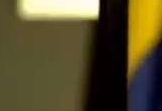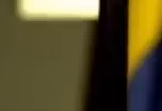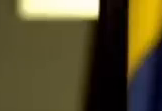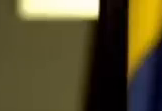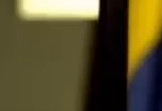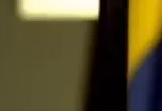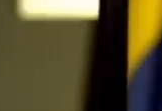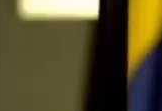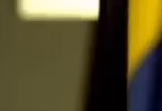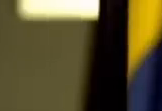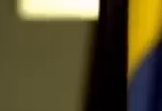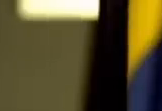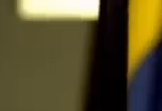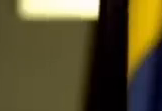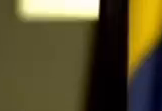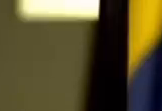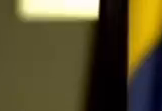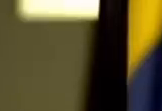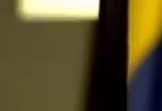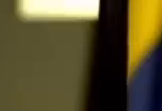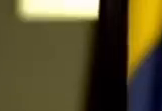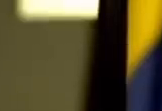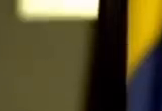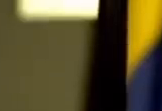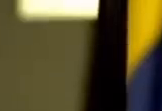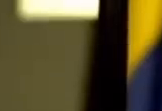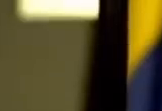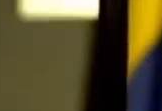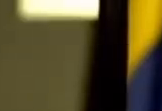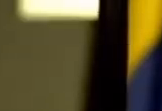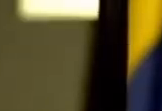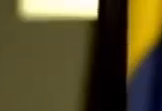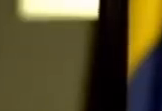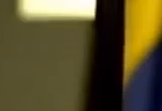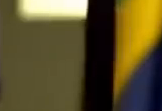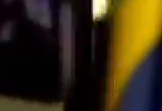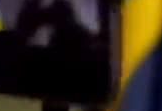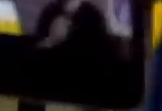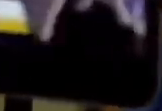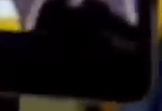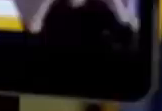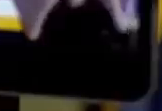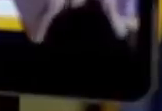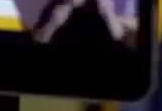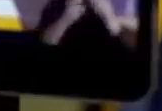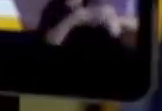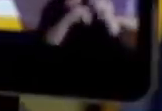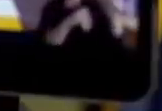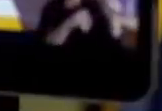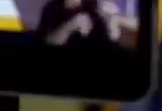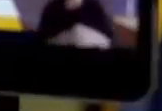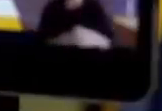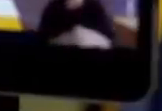Guardas por isso é muito reduzido isso comprovado tá foi comprovado já E por que que a senhora